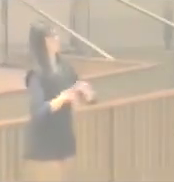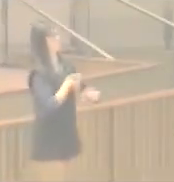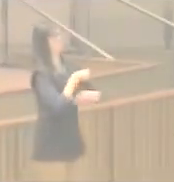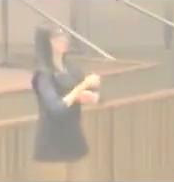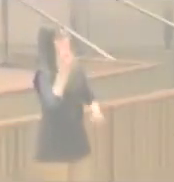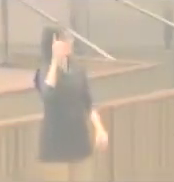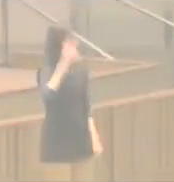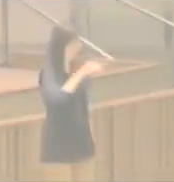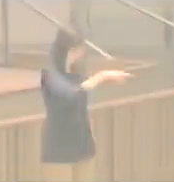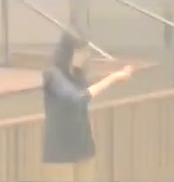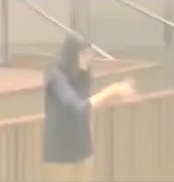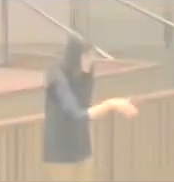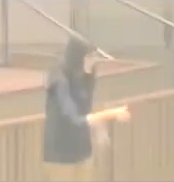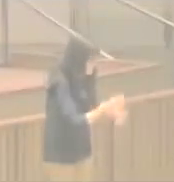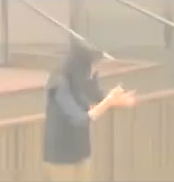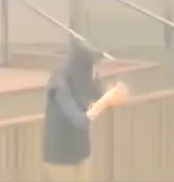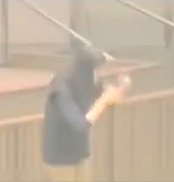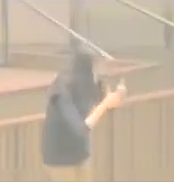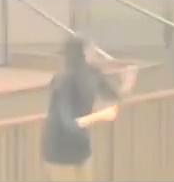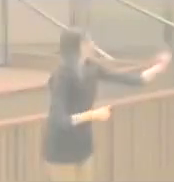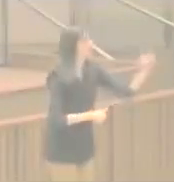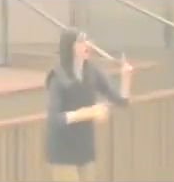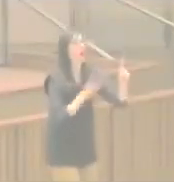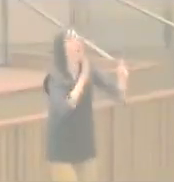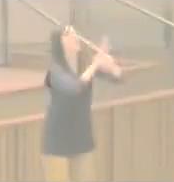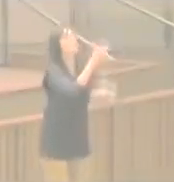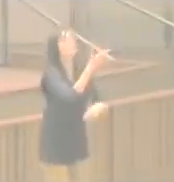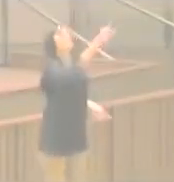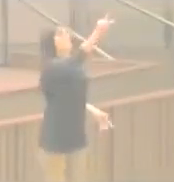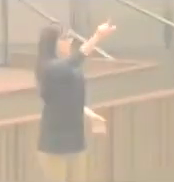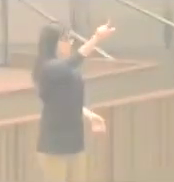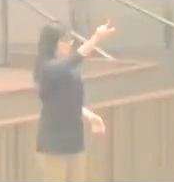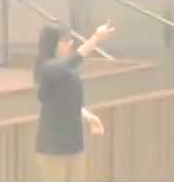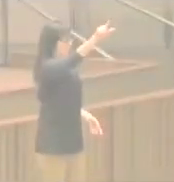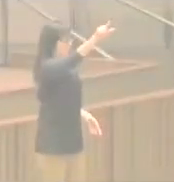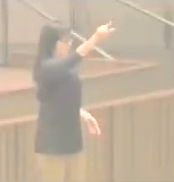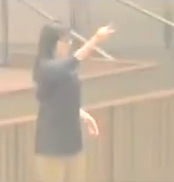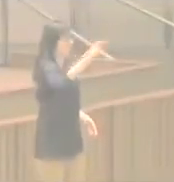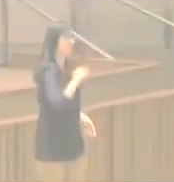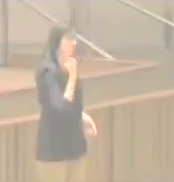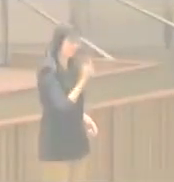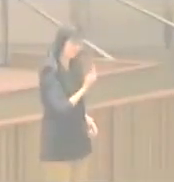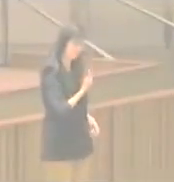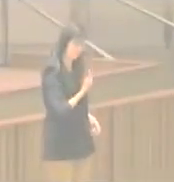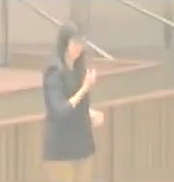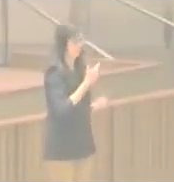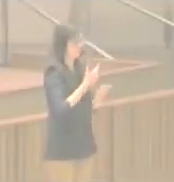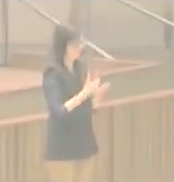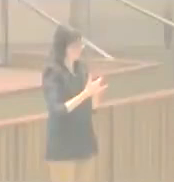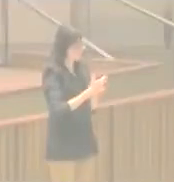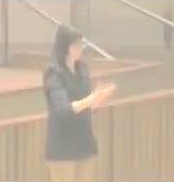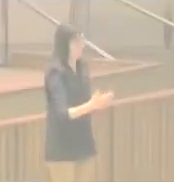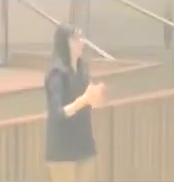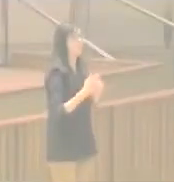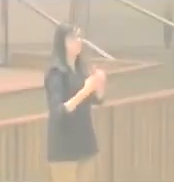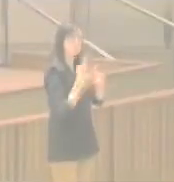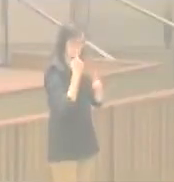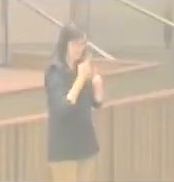convoca a ser um restaurador nesta terra. E a gente começa primeiro com a